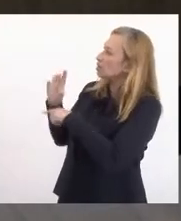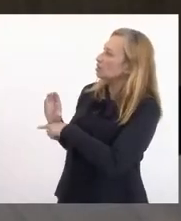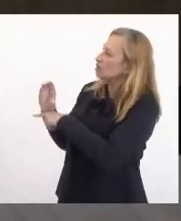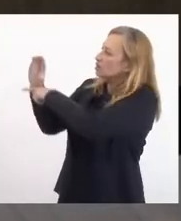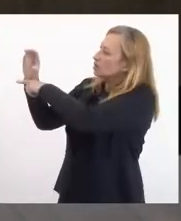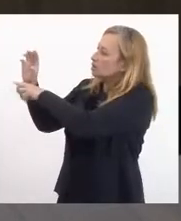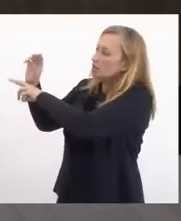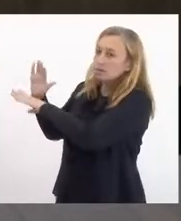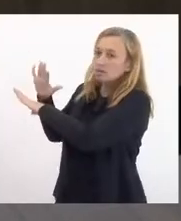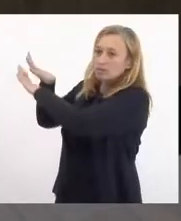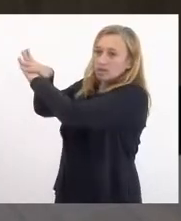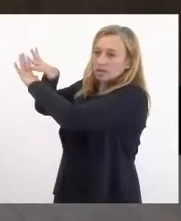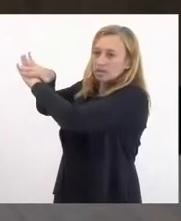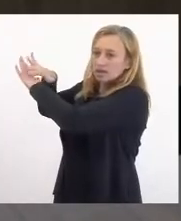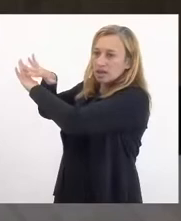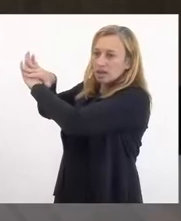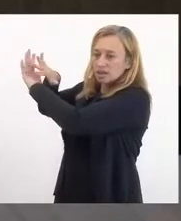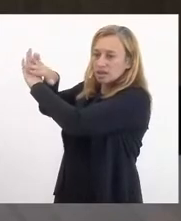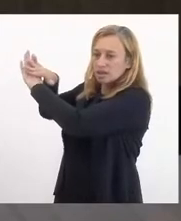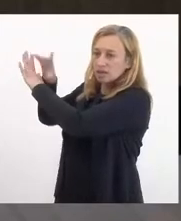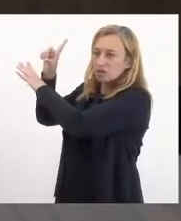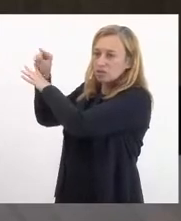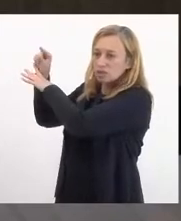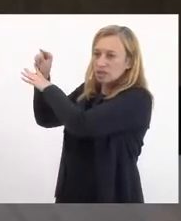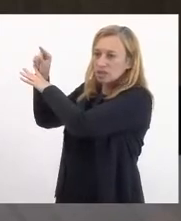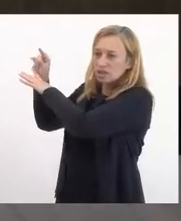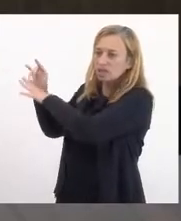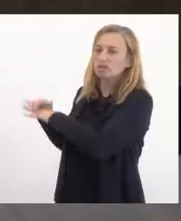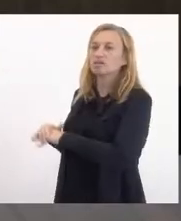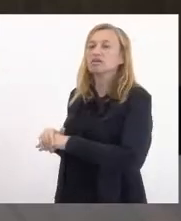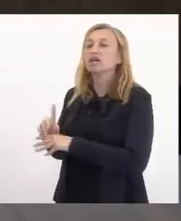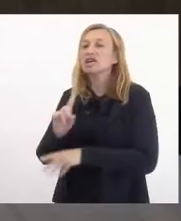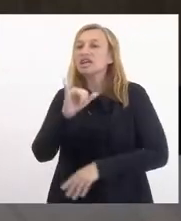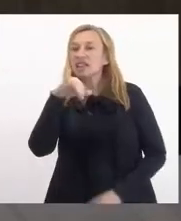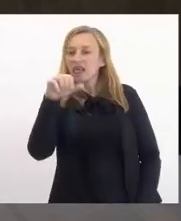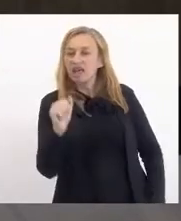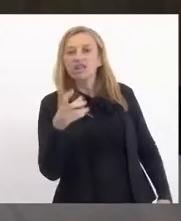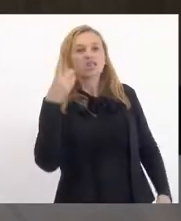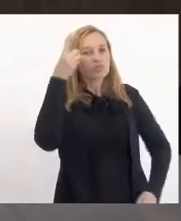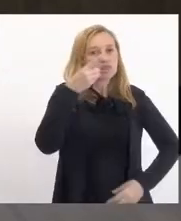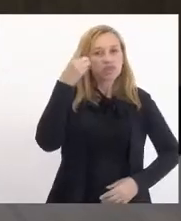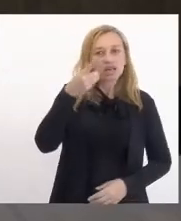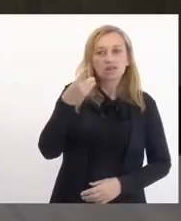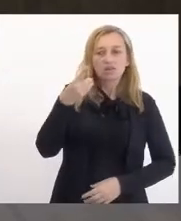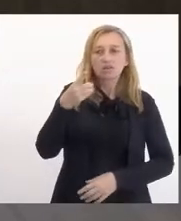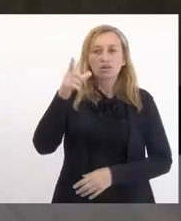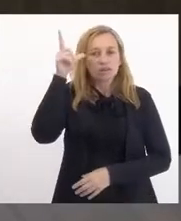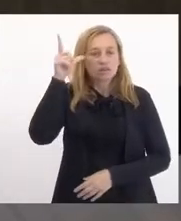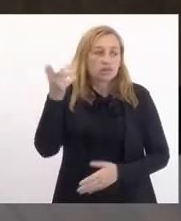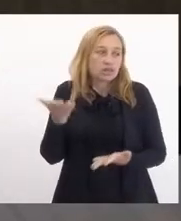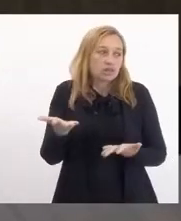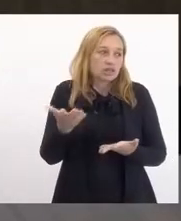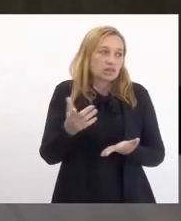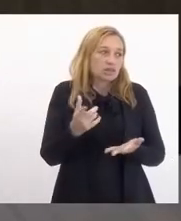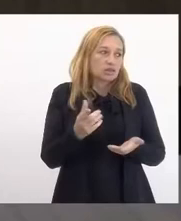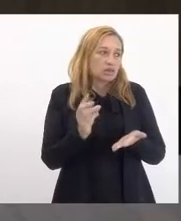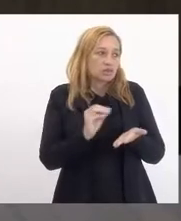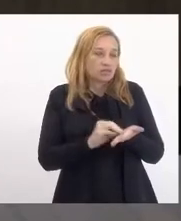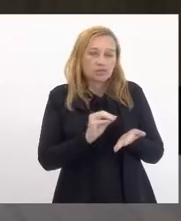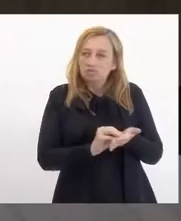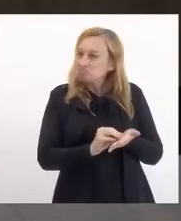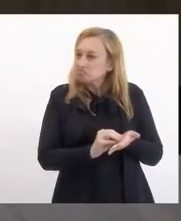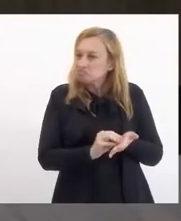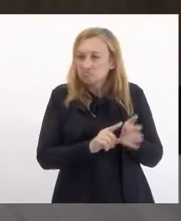é enraizada, é cultural, é tradicional. Então, o INEA, deputado Luiz Paulo, o INEA é que deixa a desejar, porque quando abre